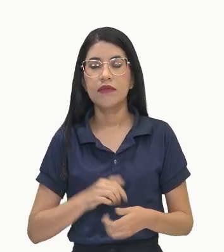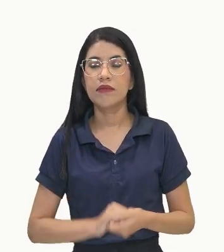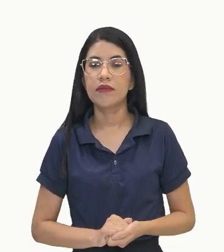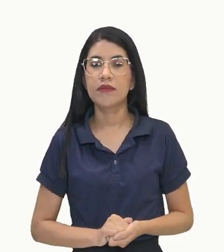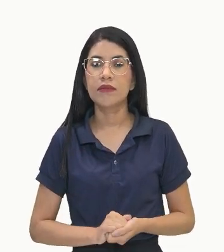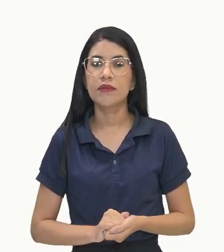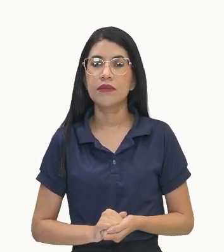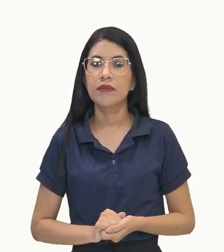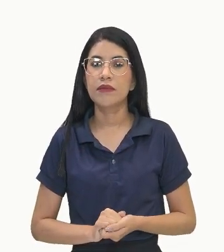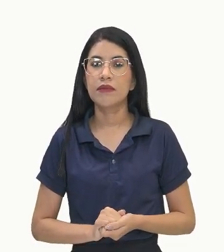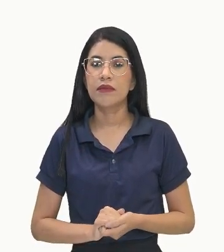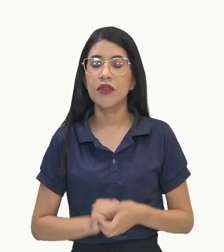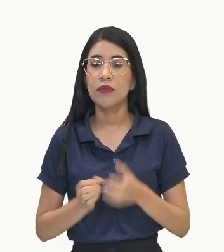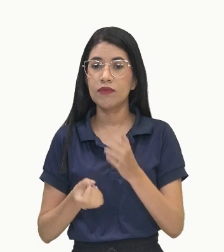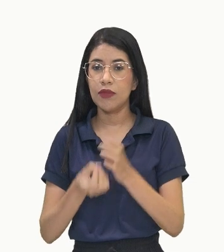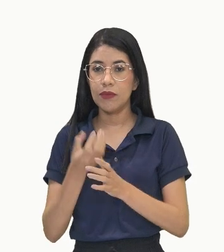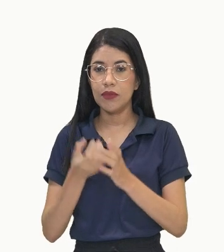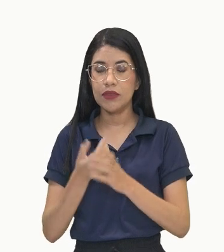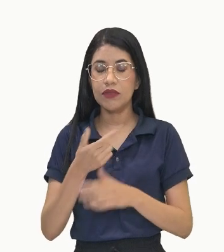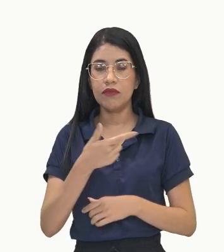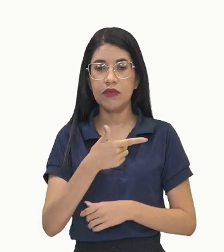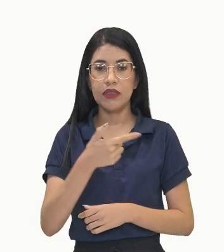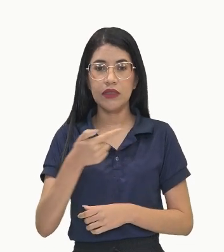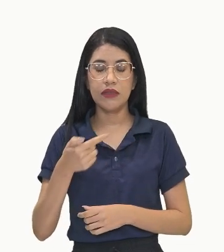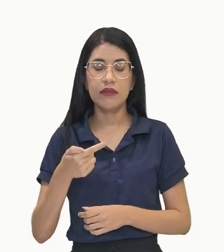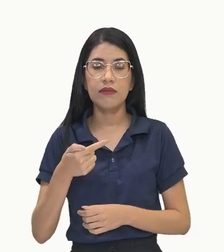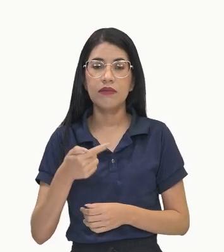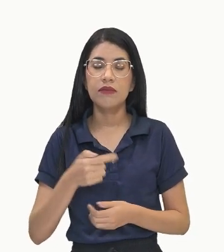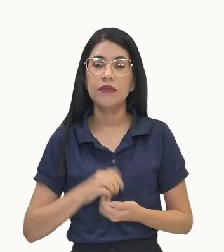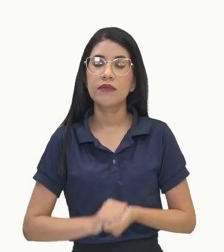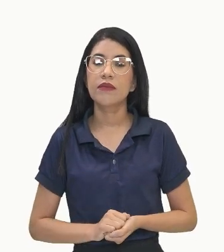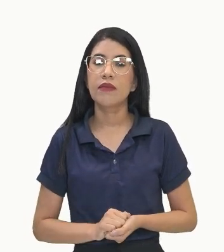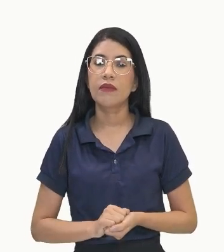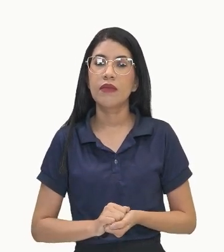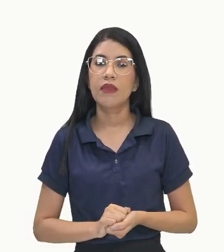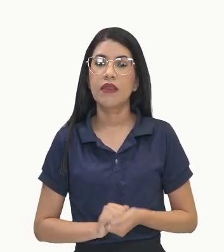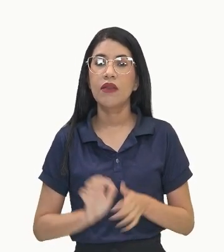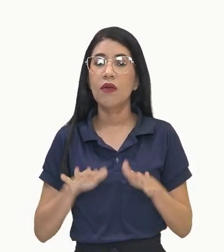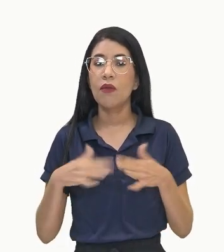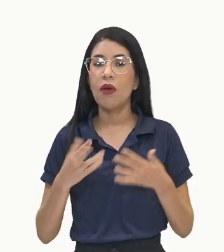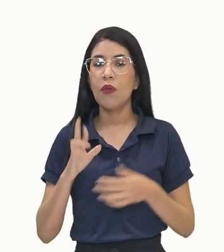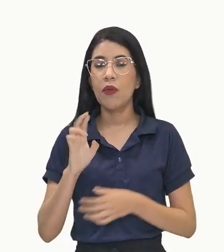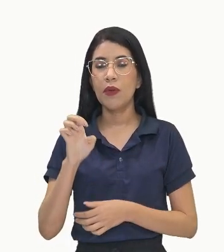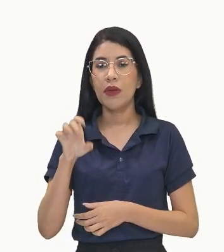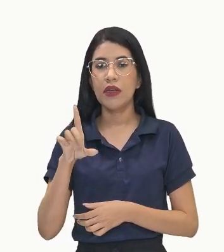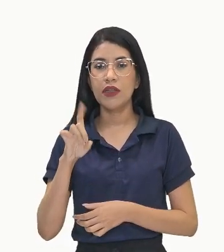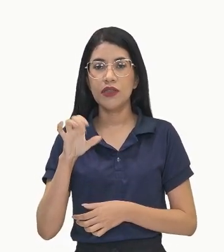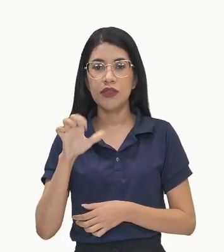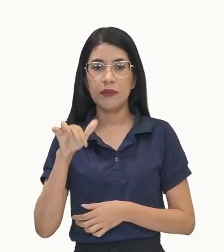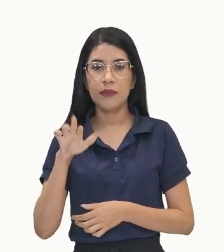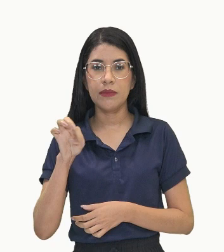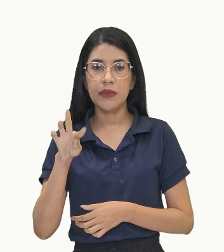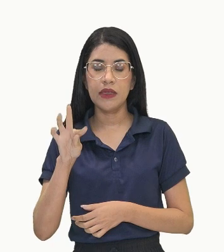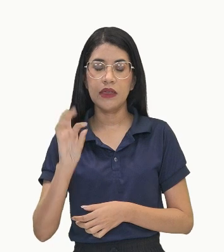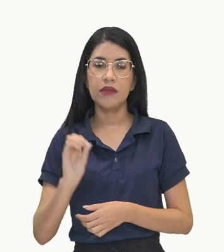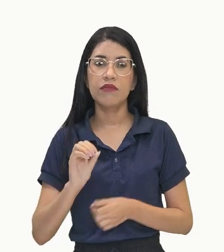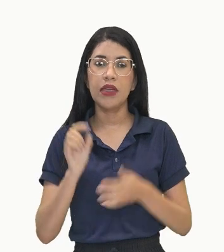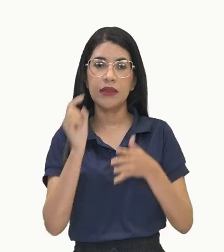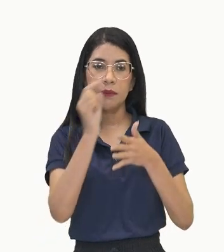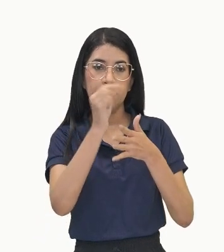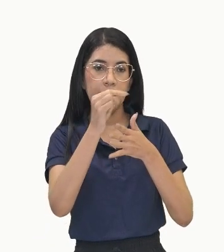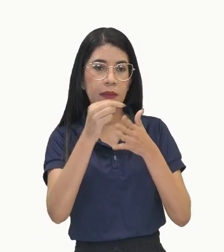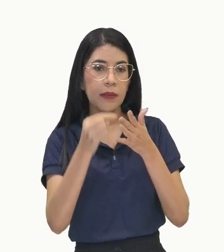aqui produziu 27. Aí ele quer o quê? Qual é o rendimento? Aí nós vamos ter as porcentagens